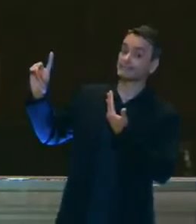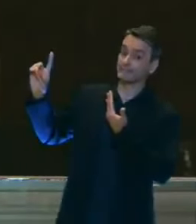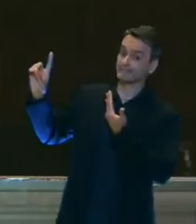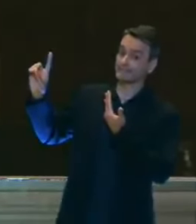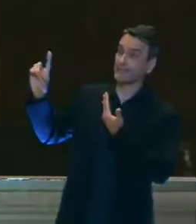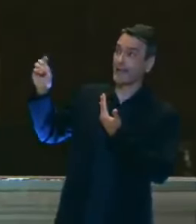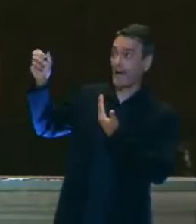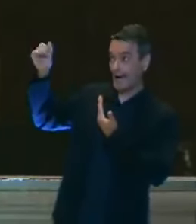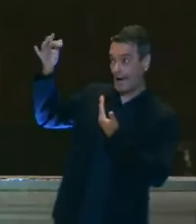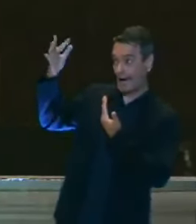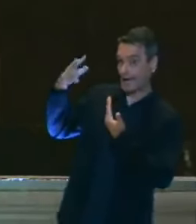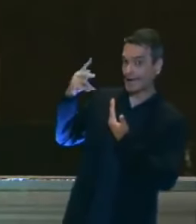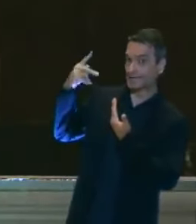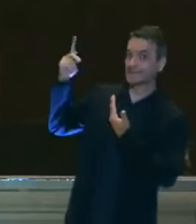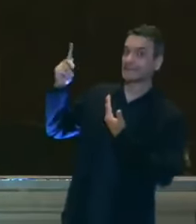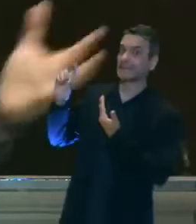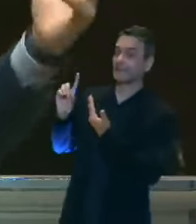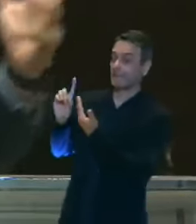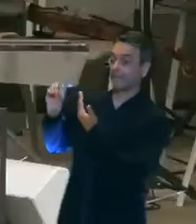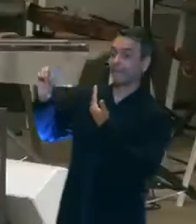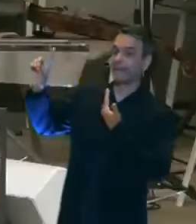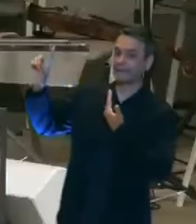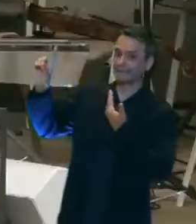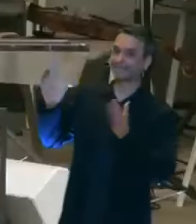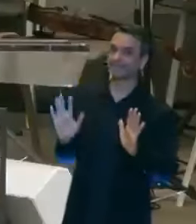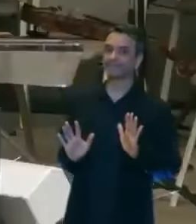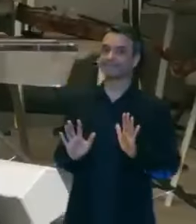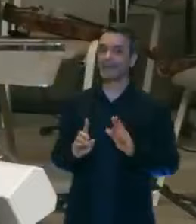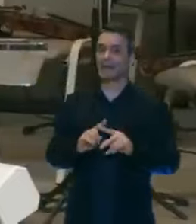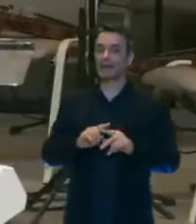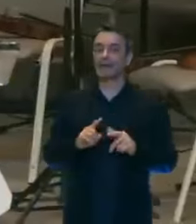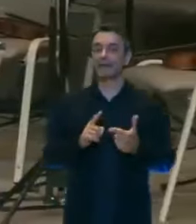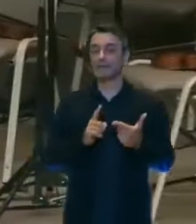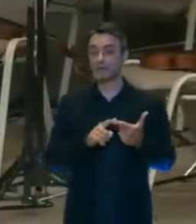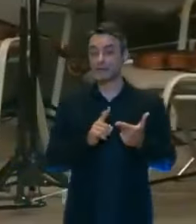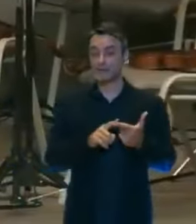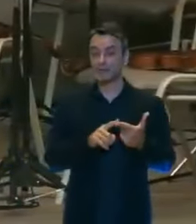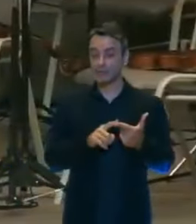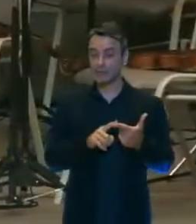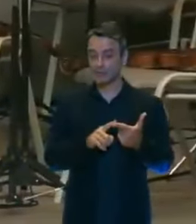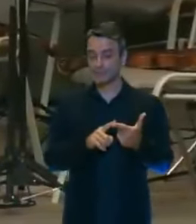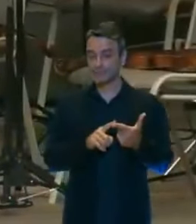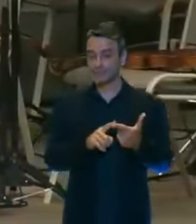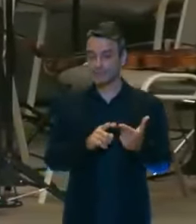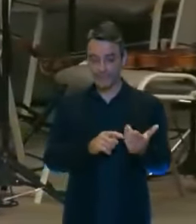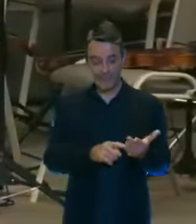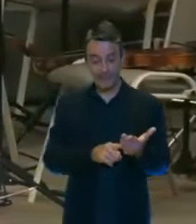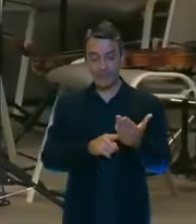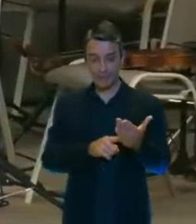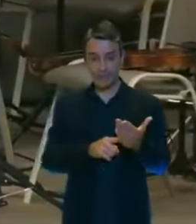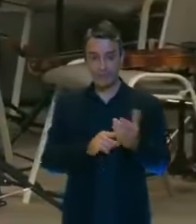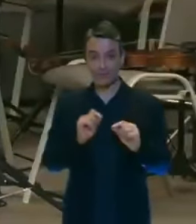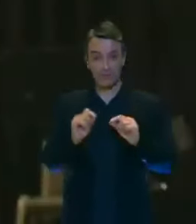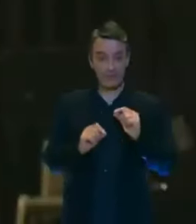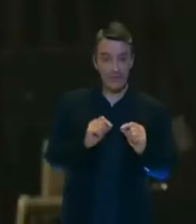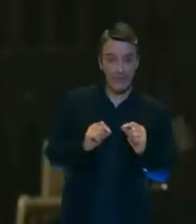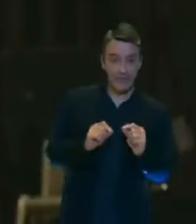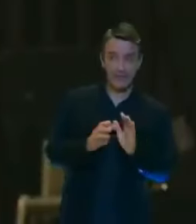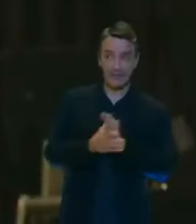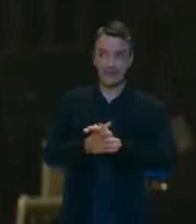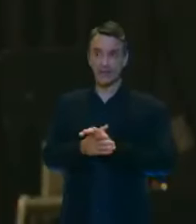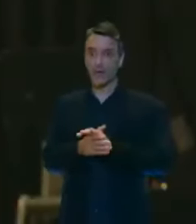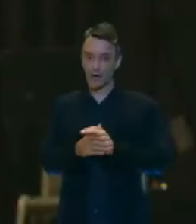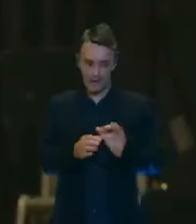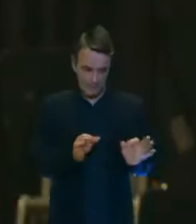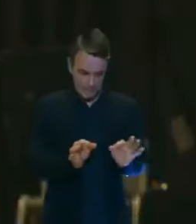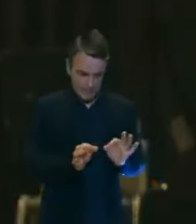cumprindo o propósito de Deus. Mas a Bíblia fala de um segundo recurso. E ela fala da voz de comando: